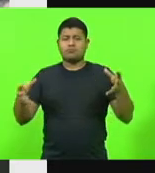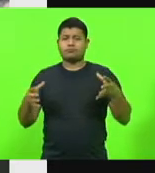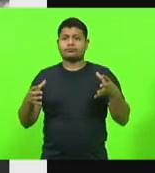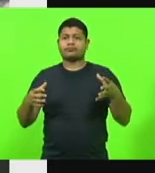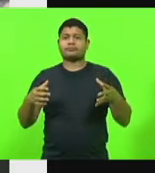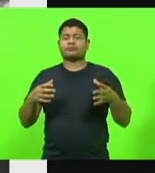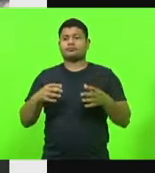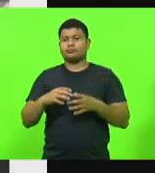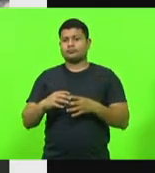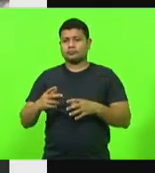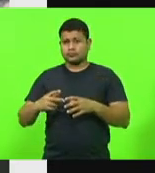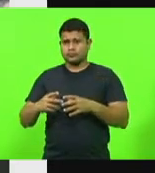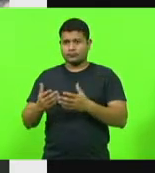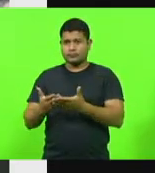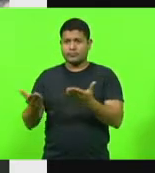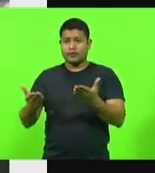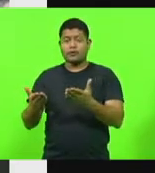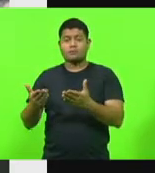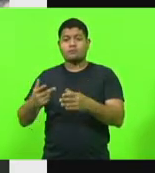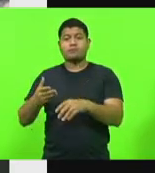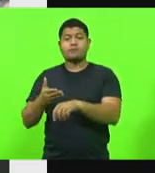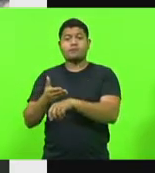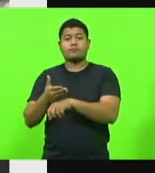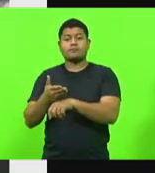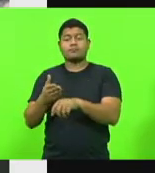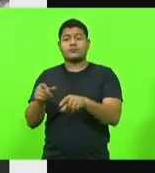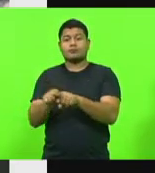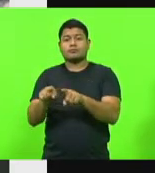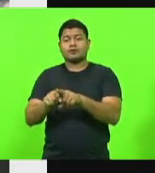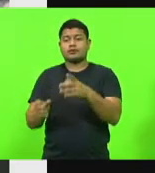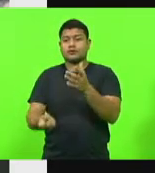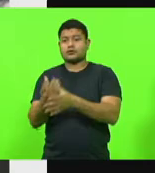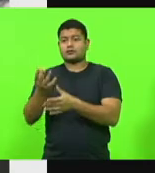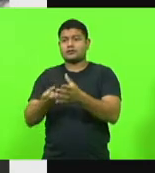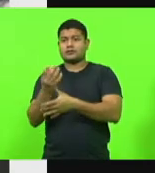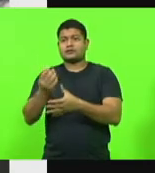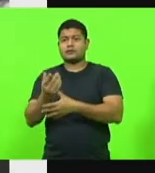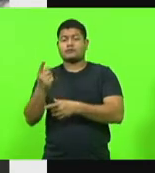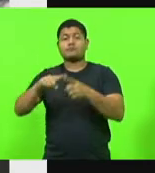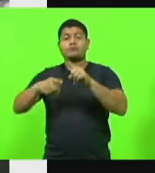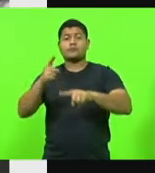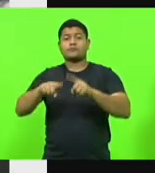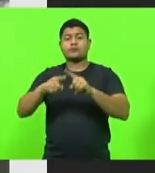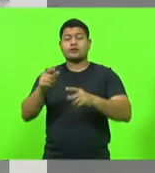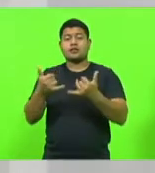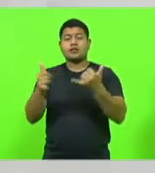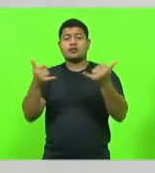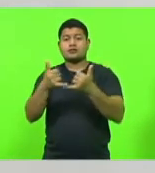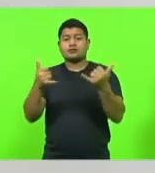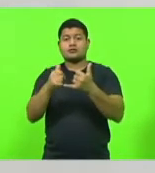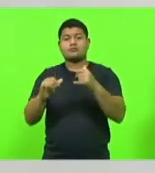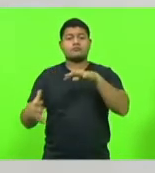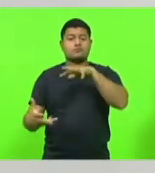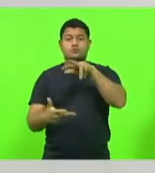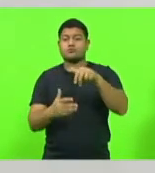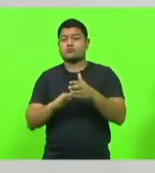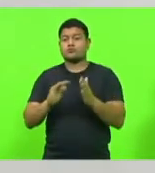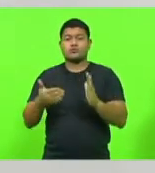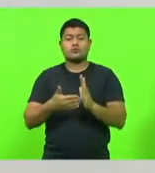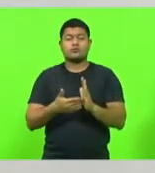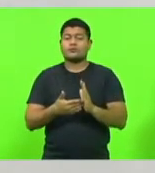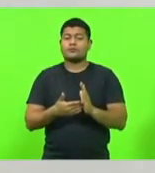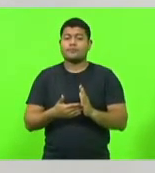brasileiras e uma das maiores fabricantes de equipamentos e máquinas elétricas do mundo, atuando